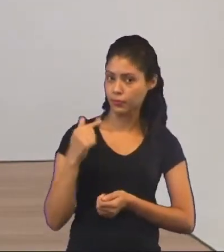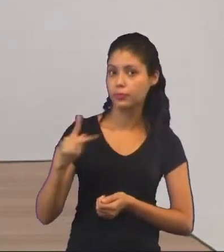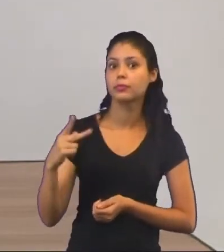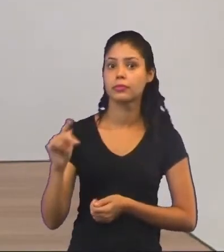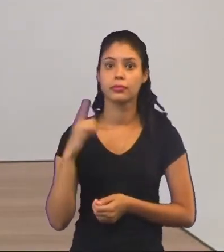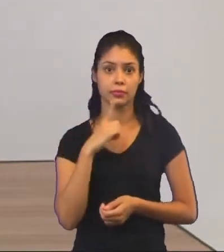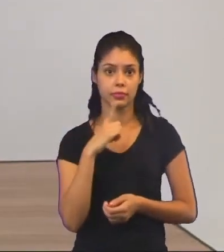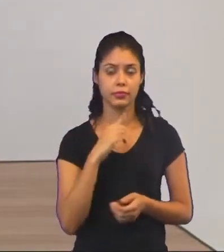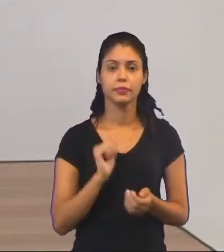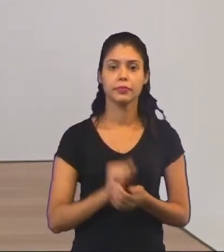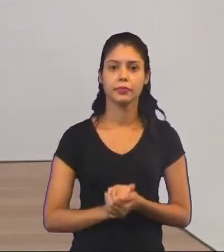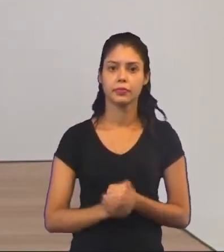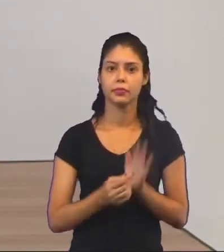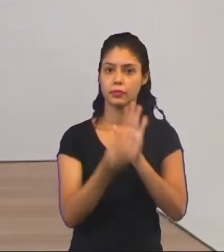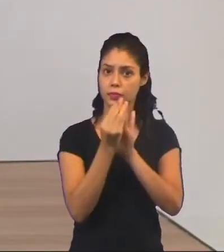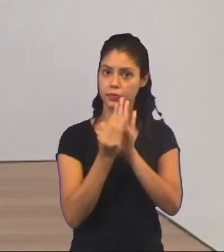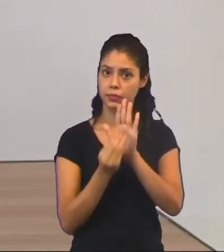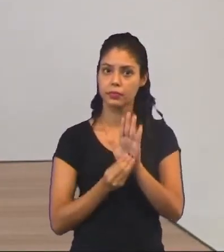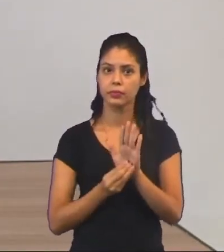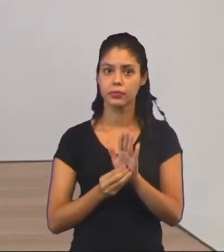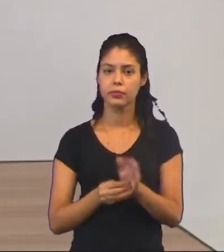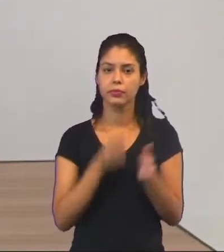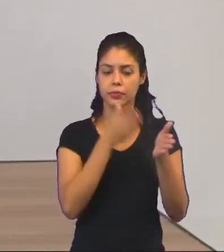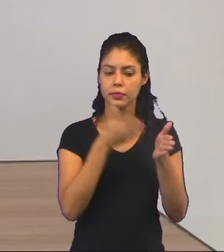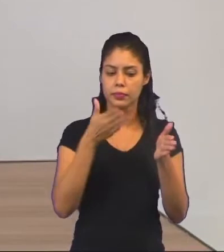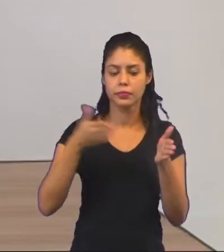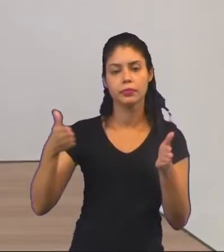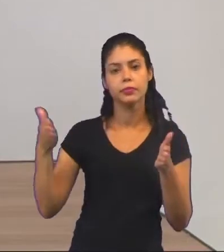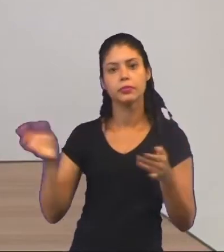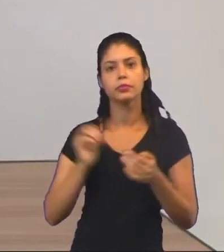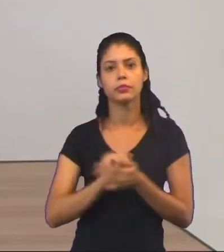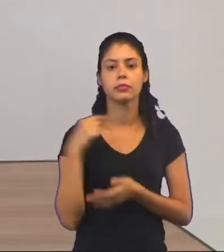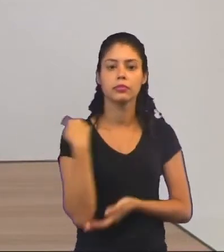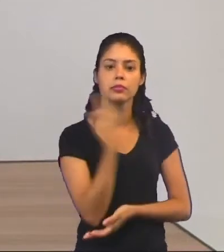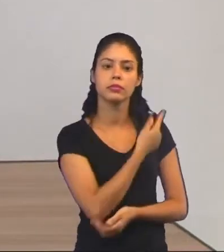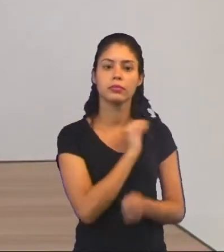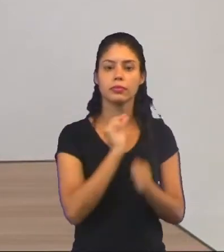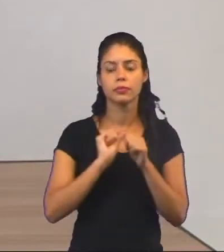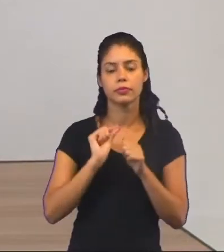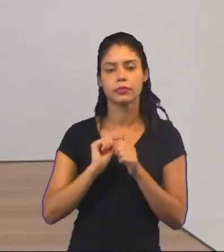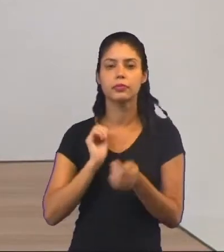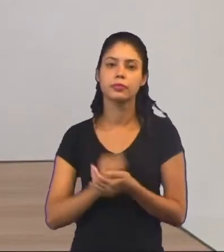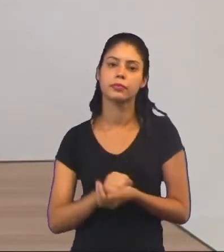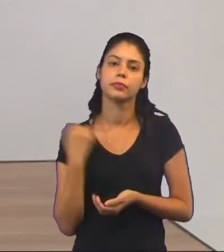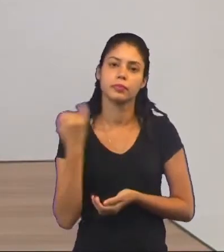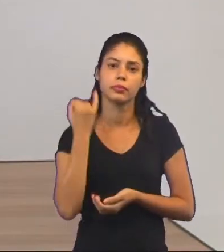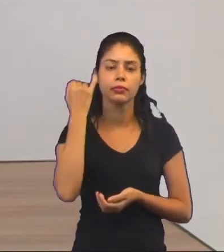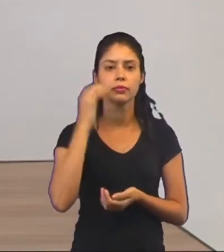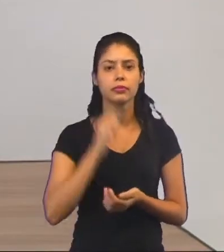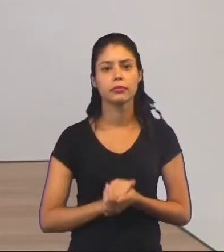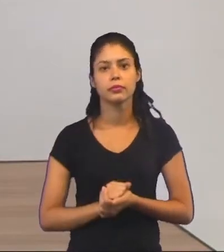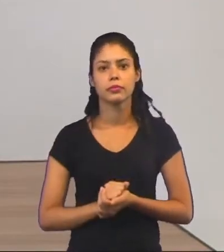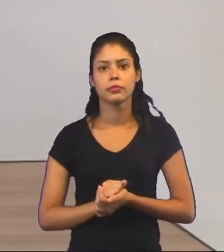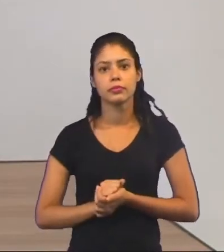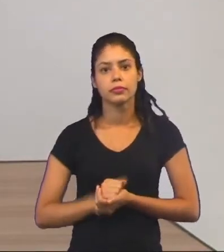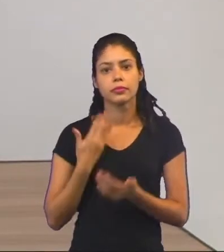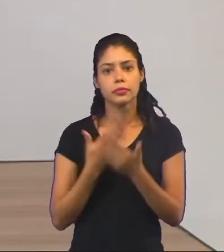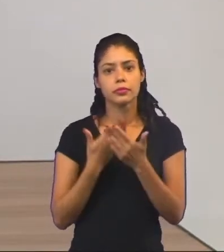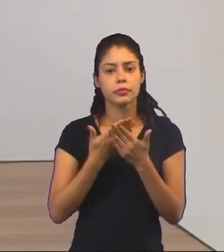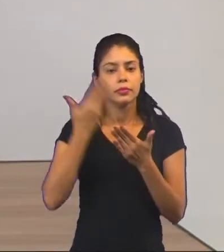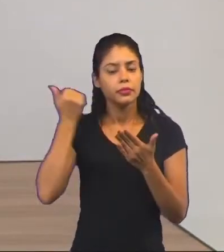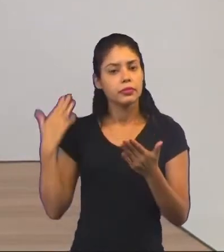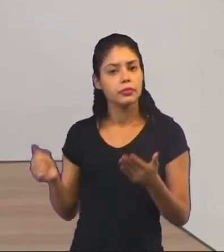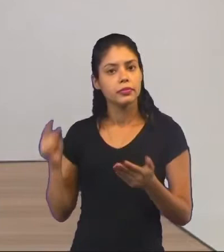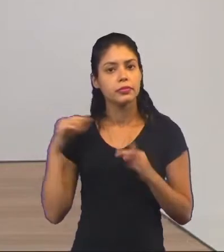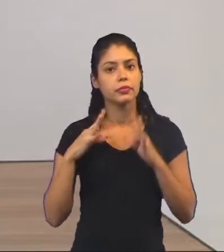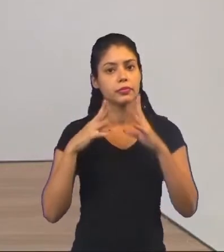que nós vamos ter as indicações do passo a passo que nós iremos realizar. E é muito importante, como eu falava na aula anterior,